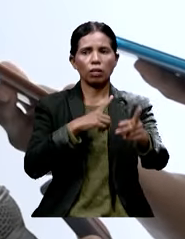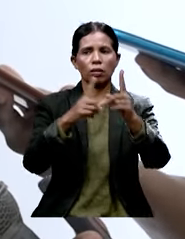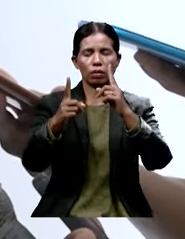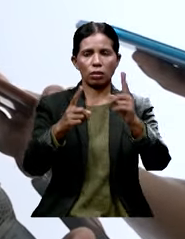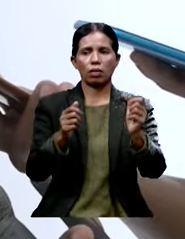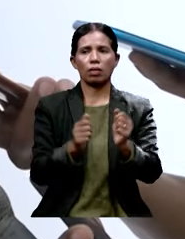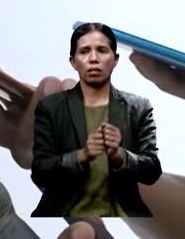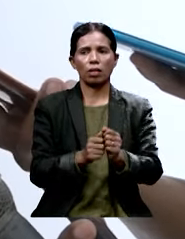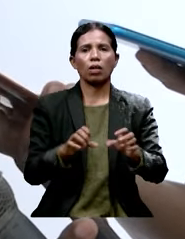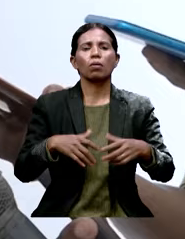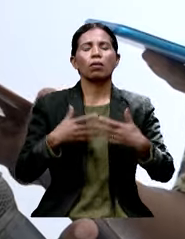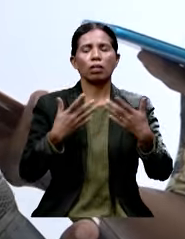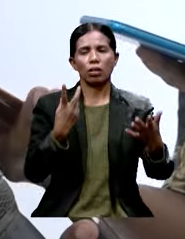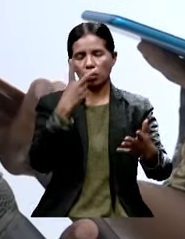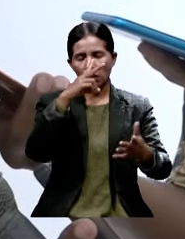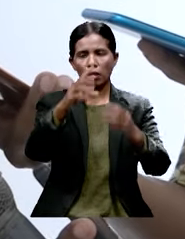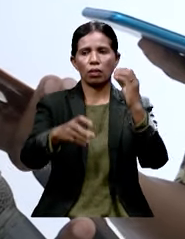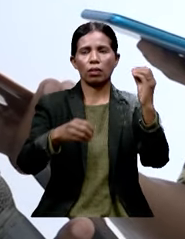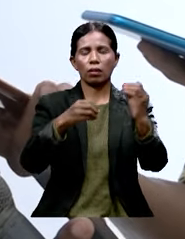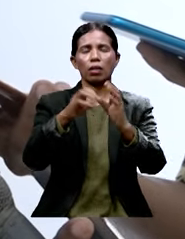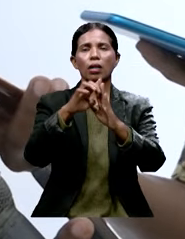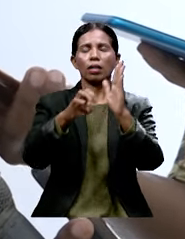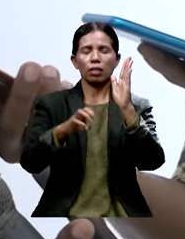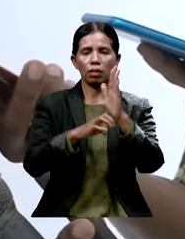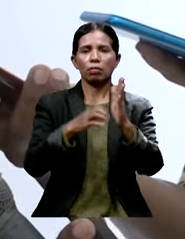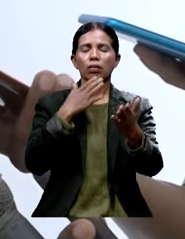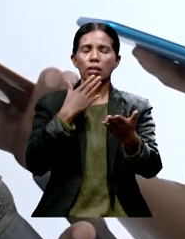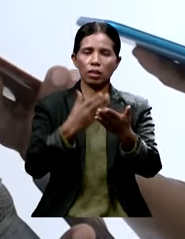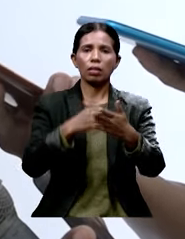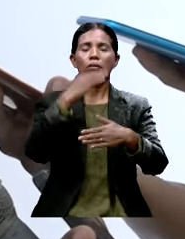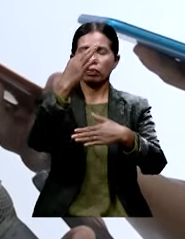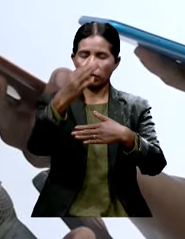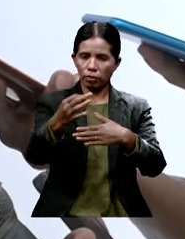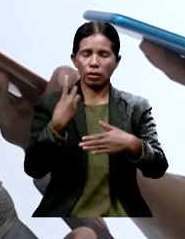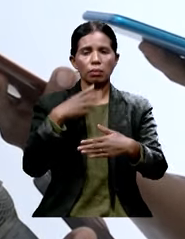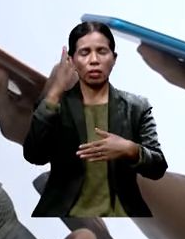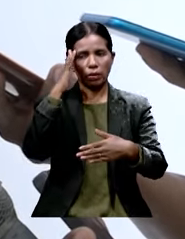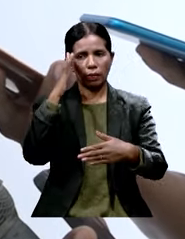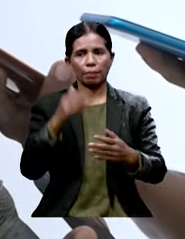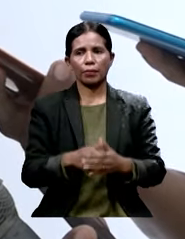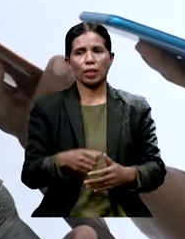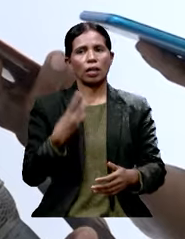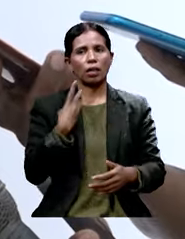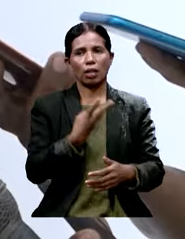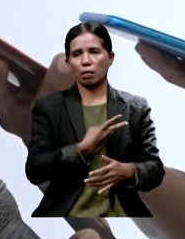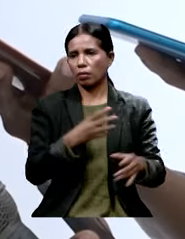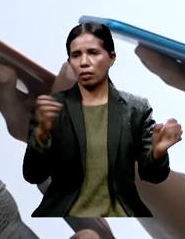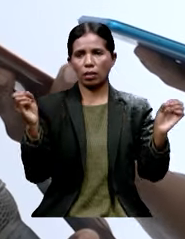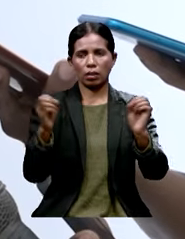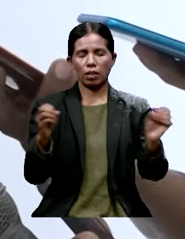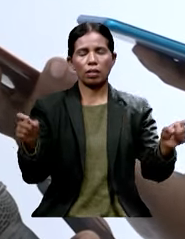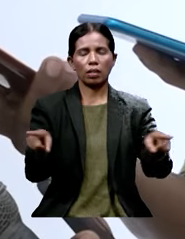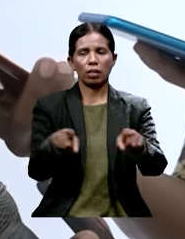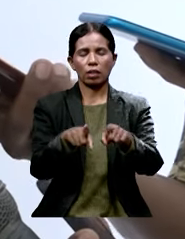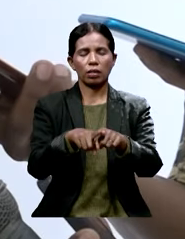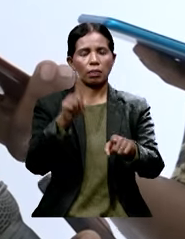fuang. Paro in sama ka tu hare kona ba stadu ni nia beng stari da ba oin. Ida ne mai tanoi. Ne be ba amine la os atu sai oposisi,